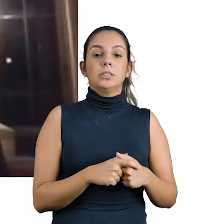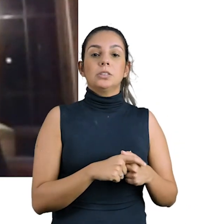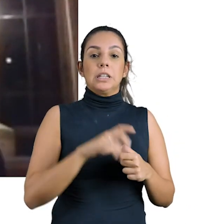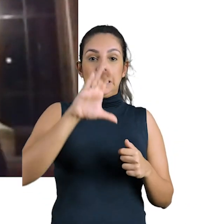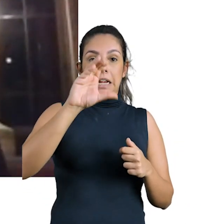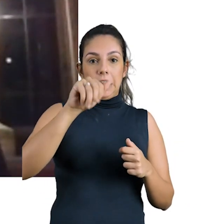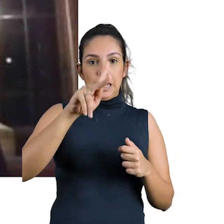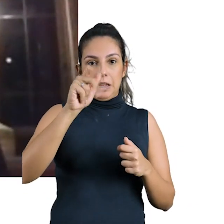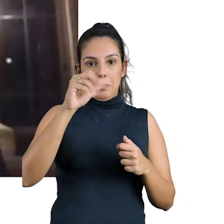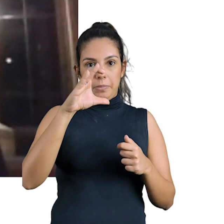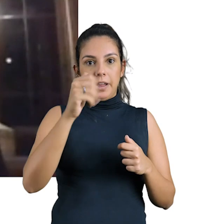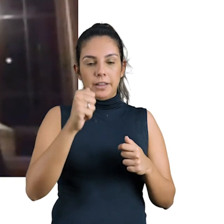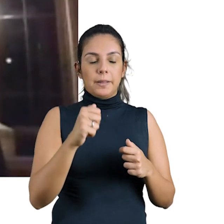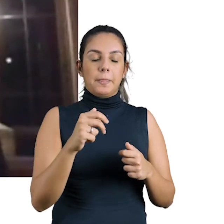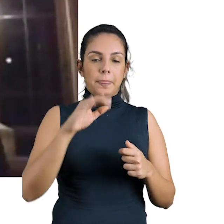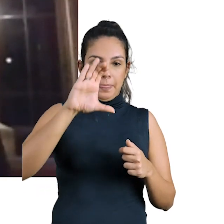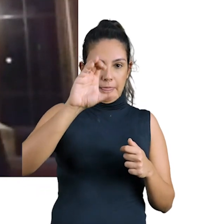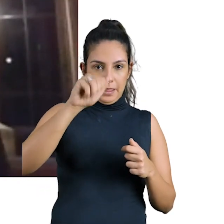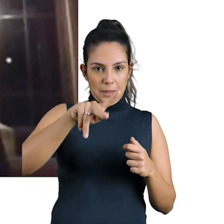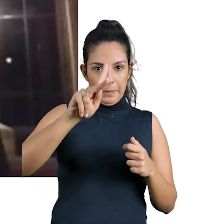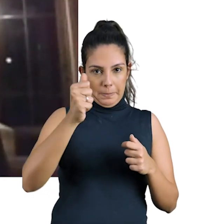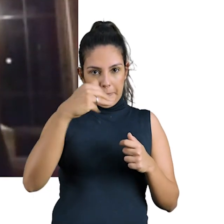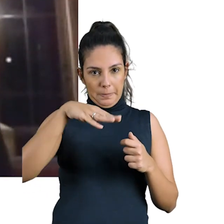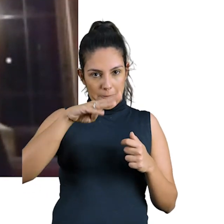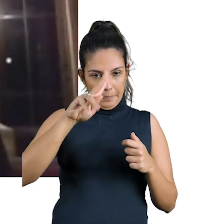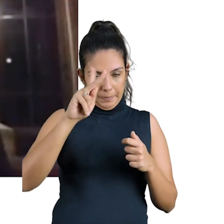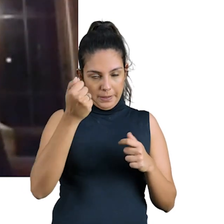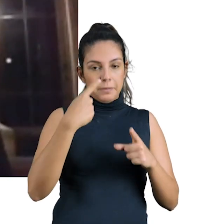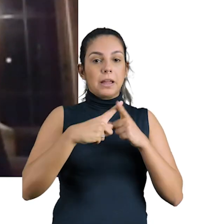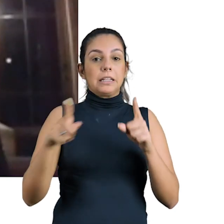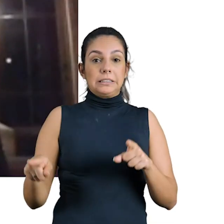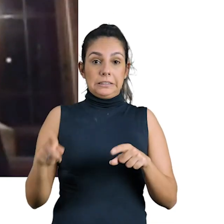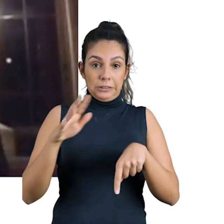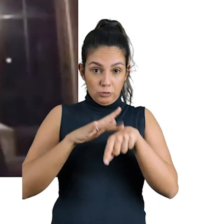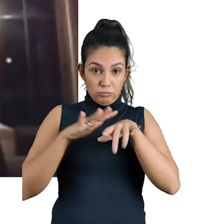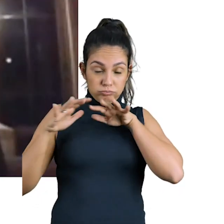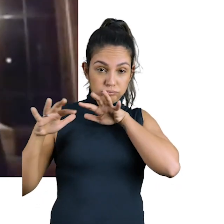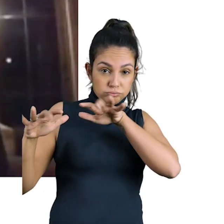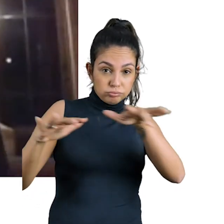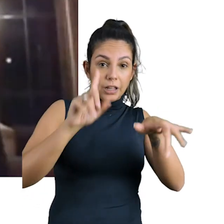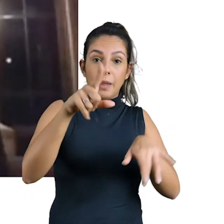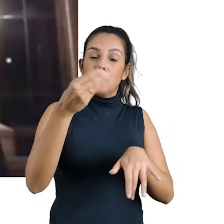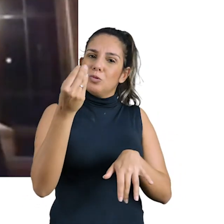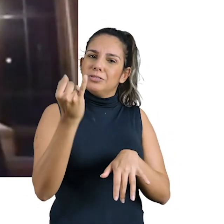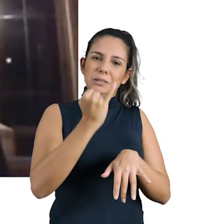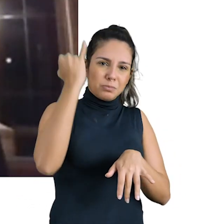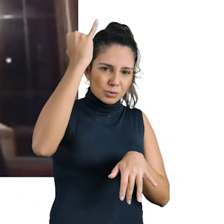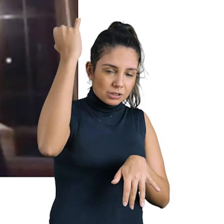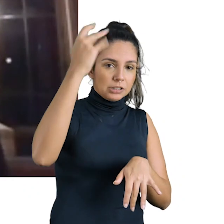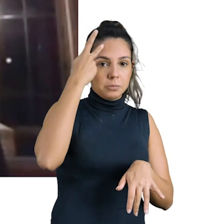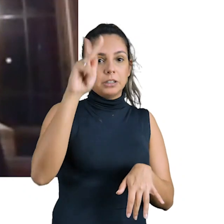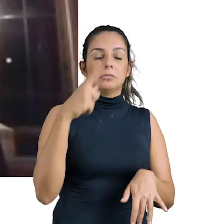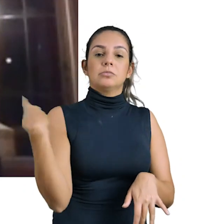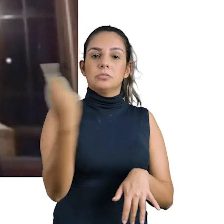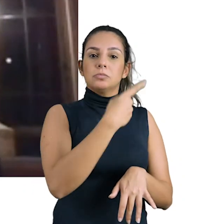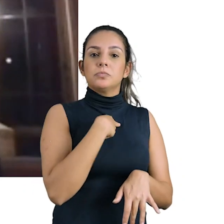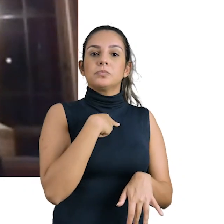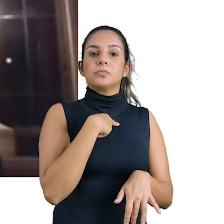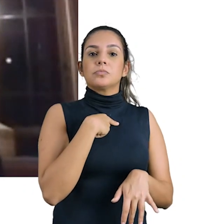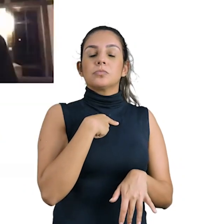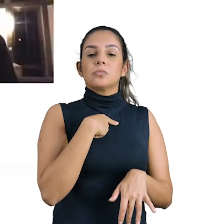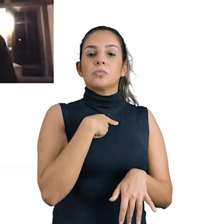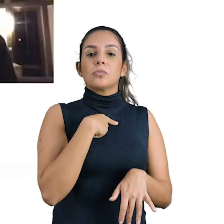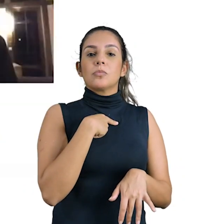situação paradoxal, você tem razão, mas no caso da epidemia, esses números são muito necessários para que sejam adotadas